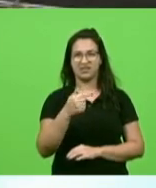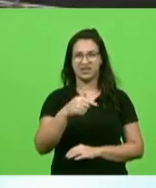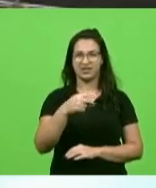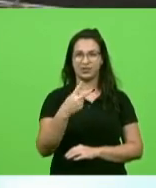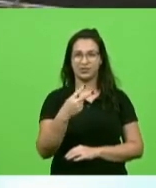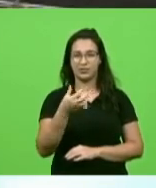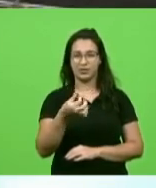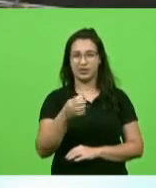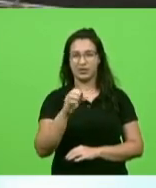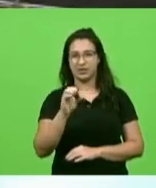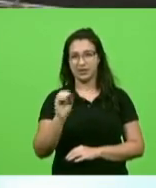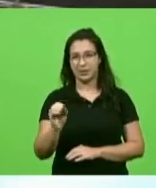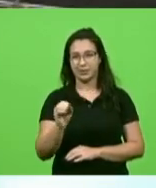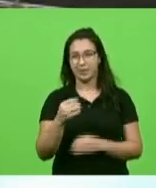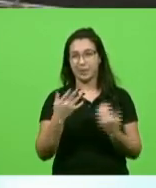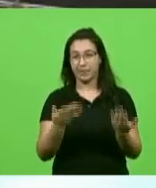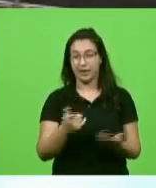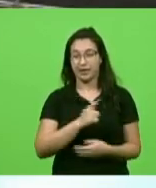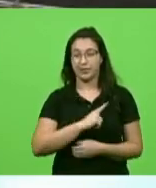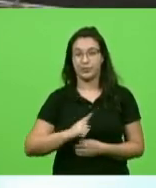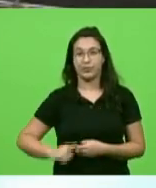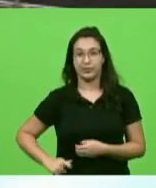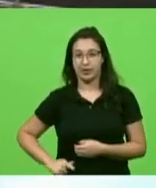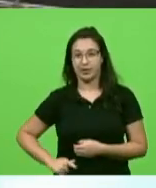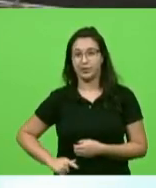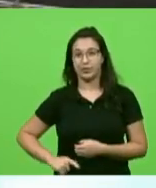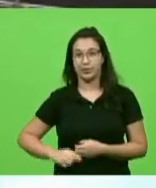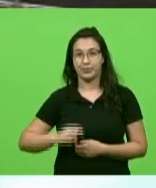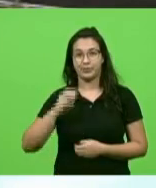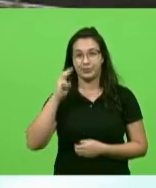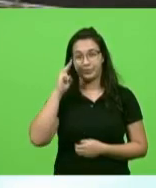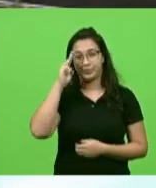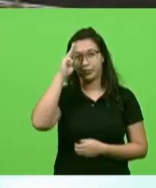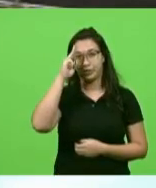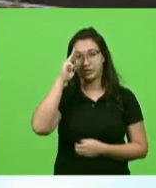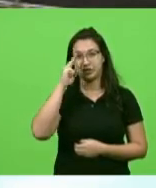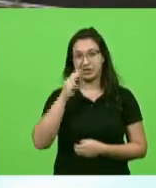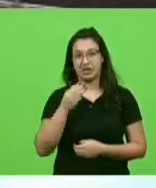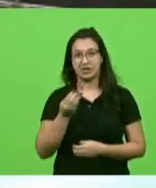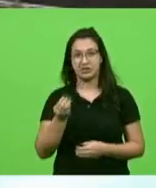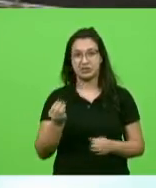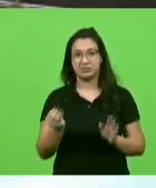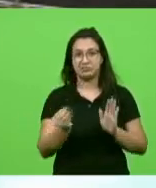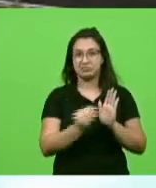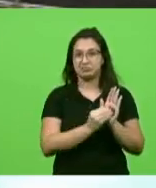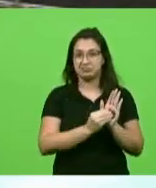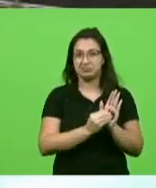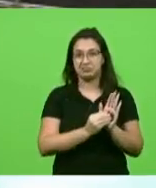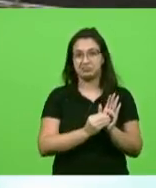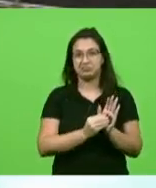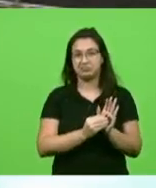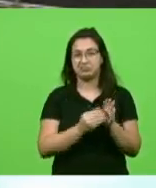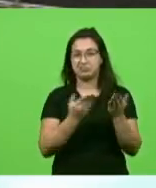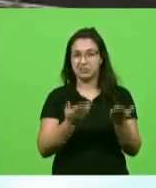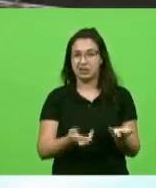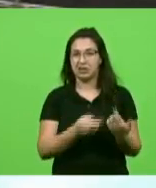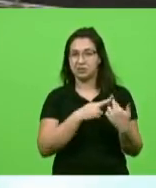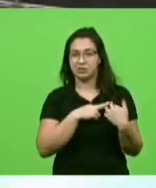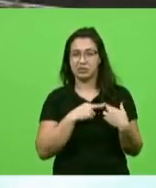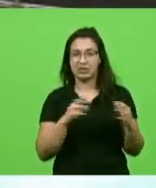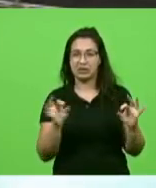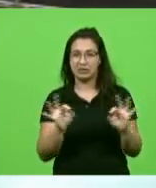no qual o governador do Estado de São Carlos Moisés não se encontra no rol dos